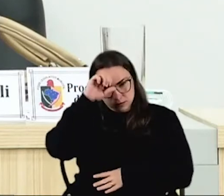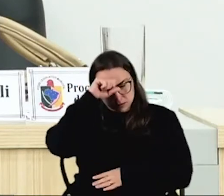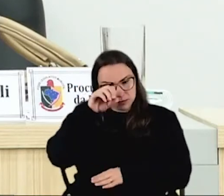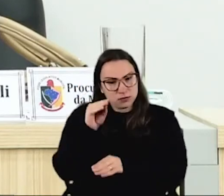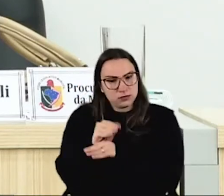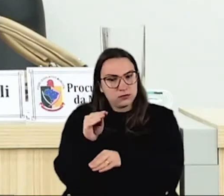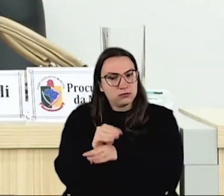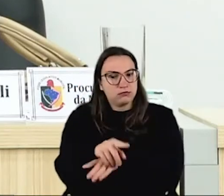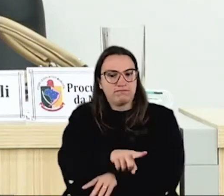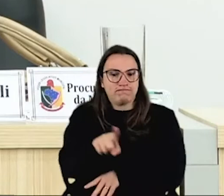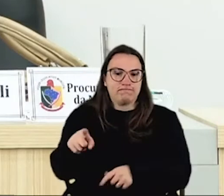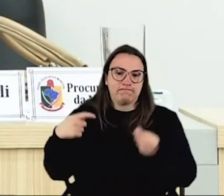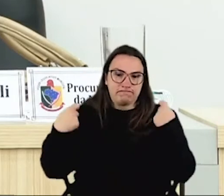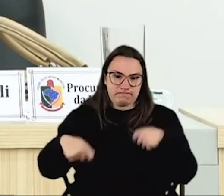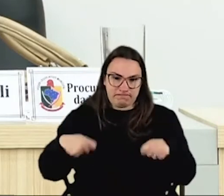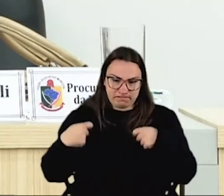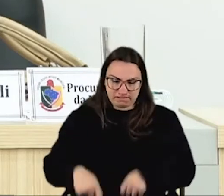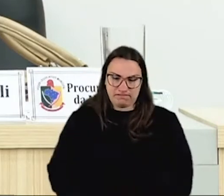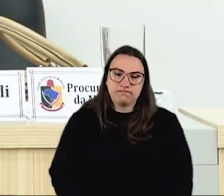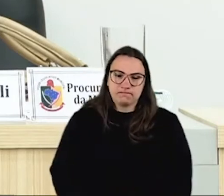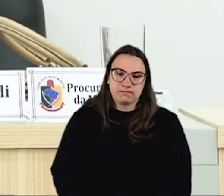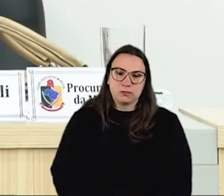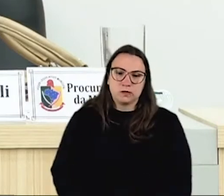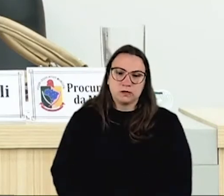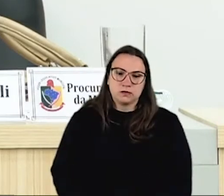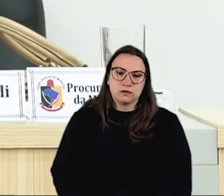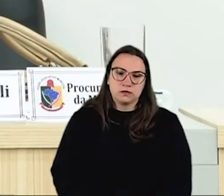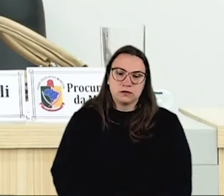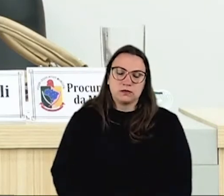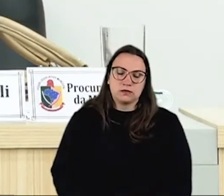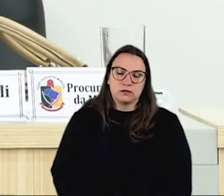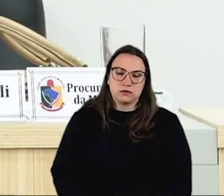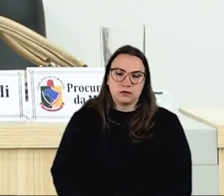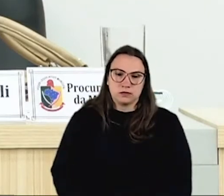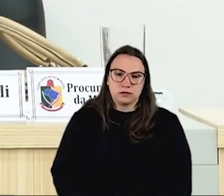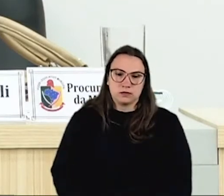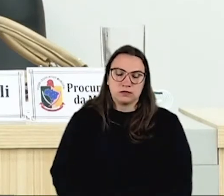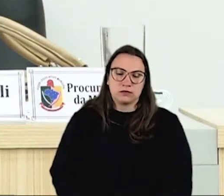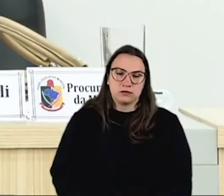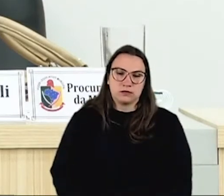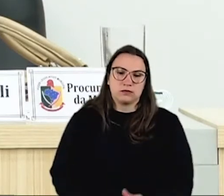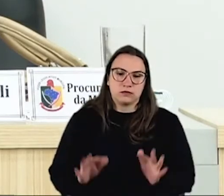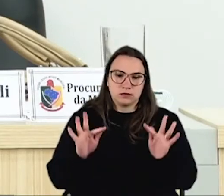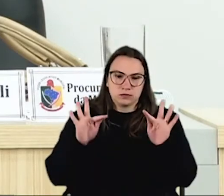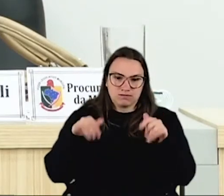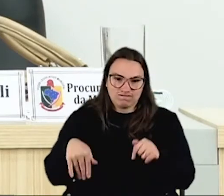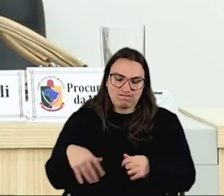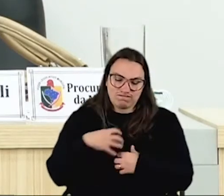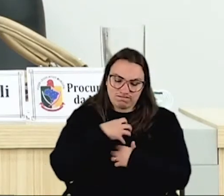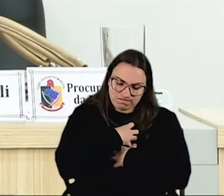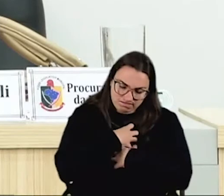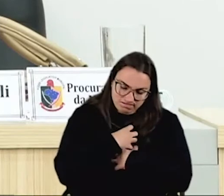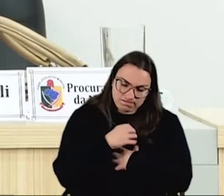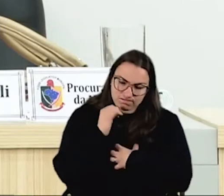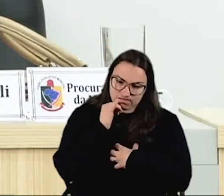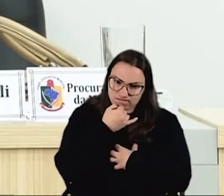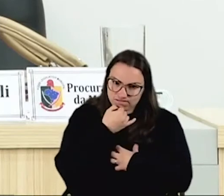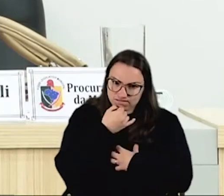necessitam desta ação. E finalizo a minha fala com grande pesar à família